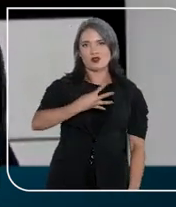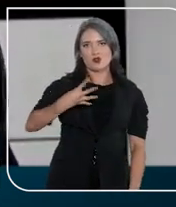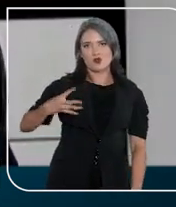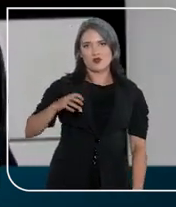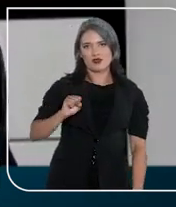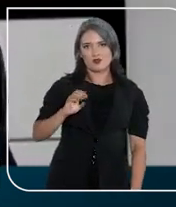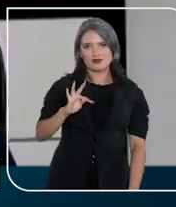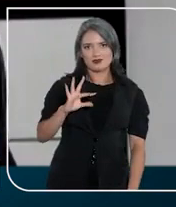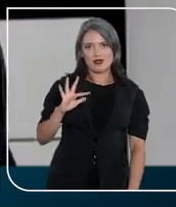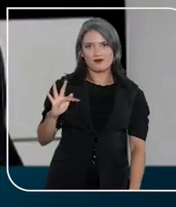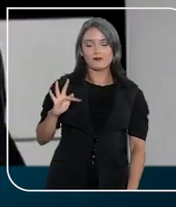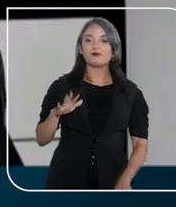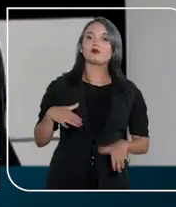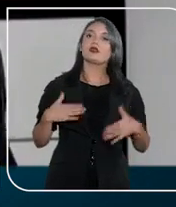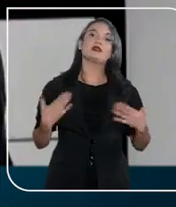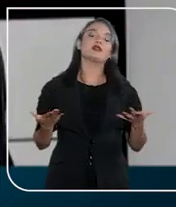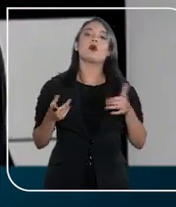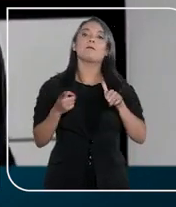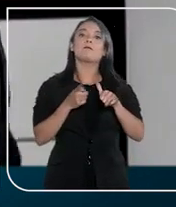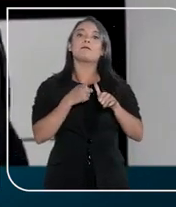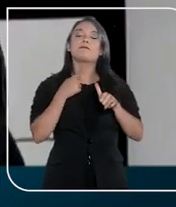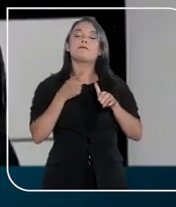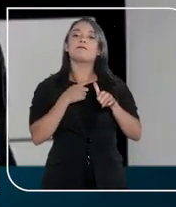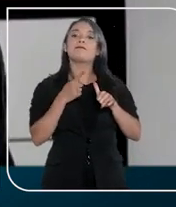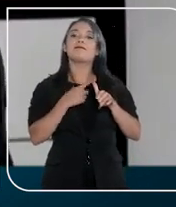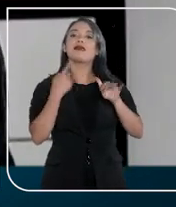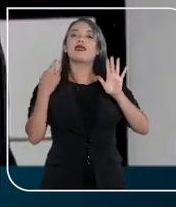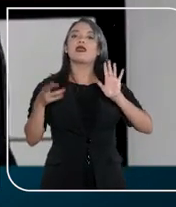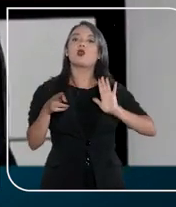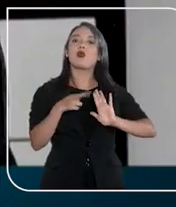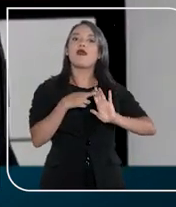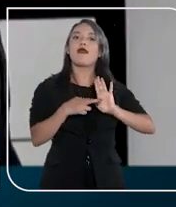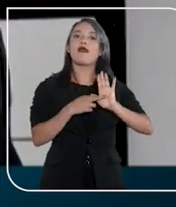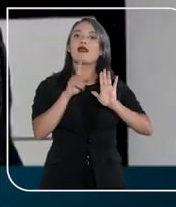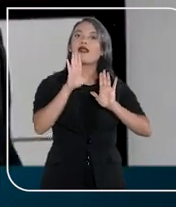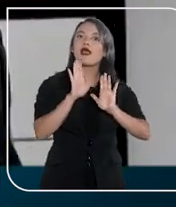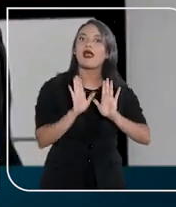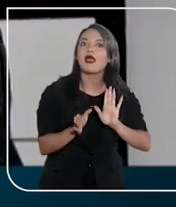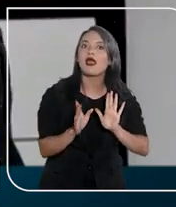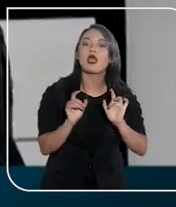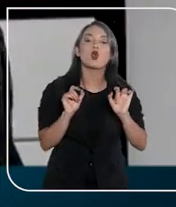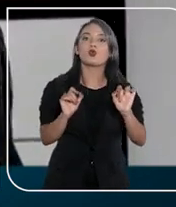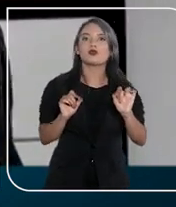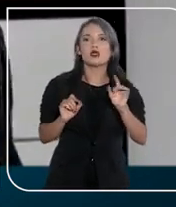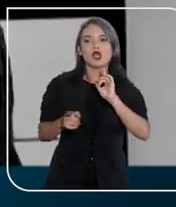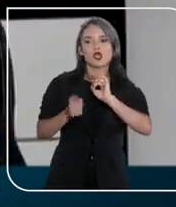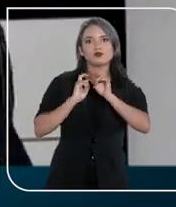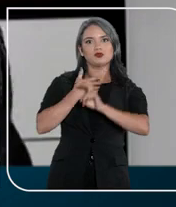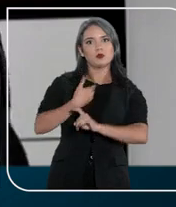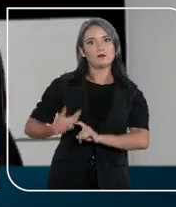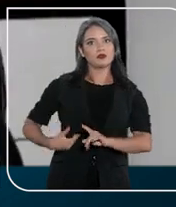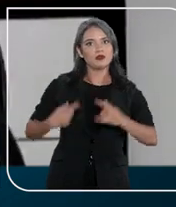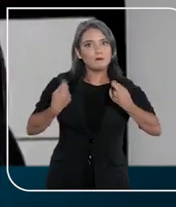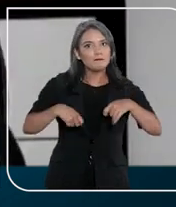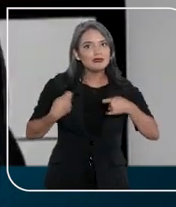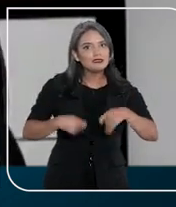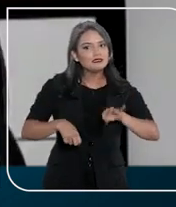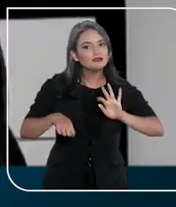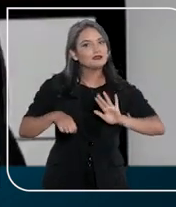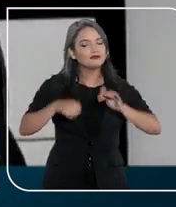primeiro critério foi criado aqui com o Judiciário pondo um freio na administração, e esse freio se chama